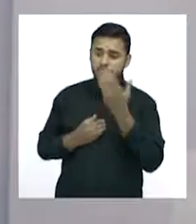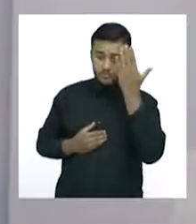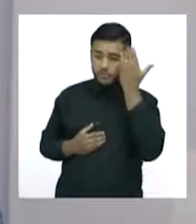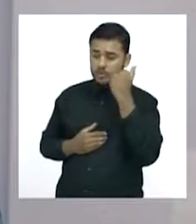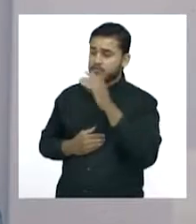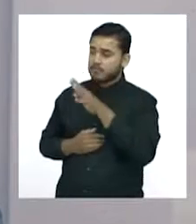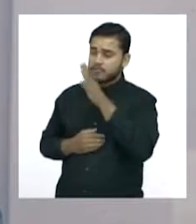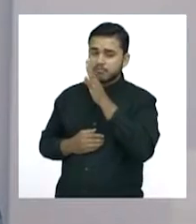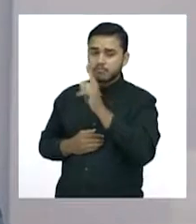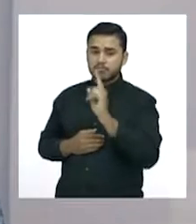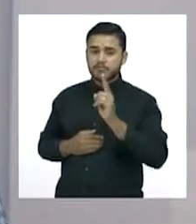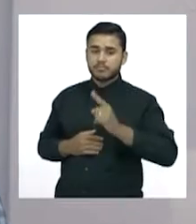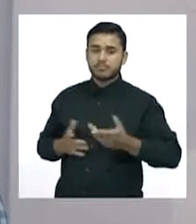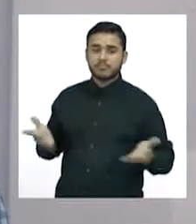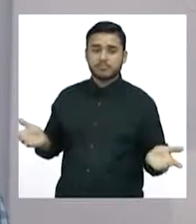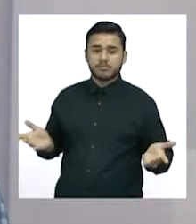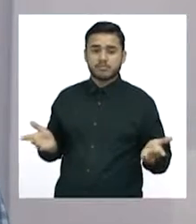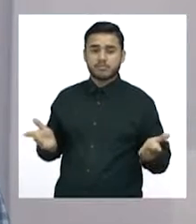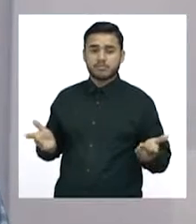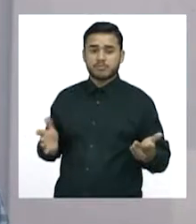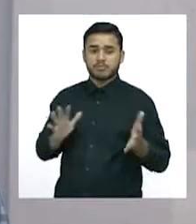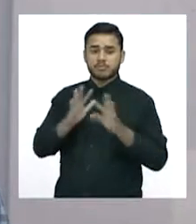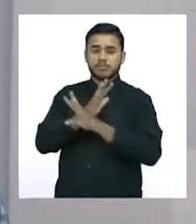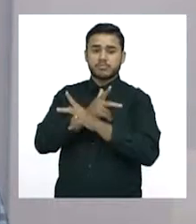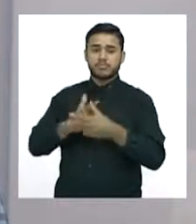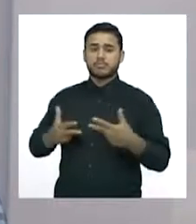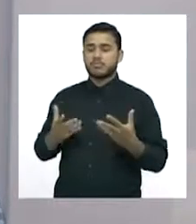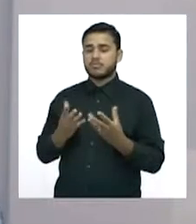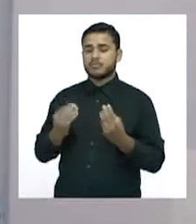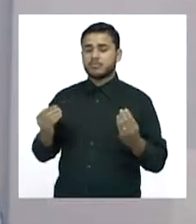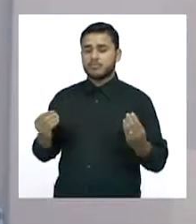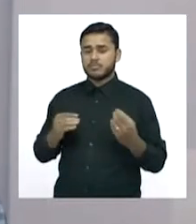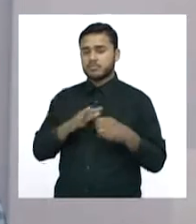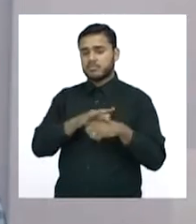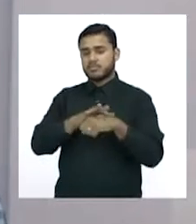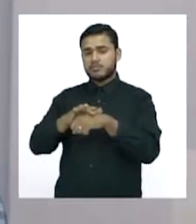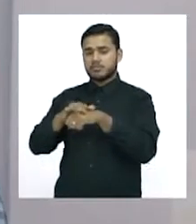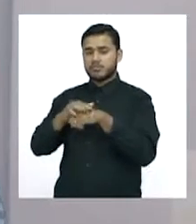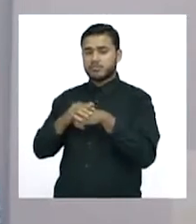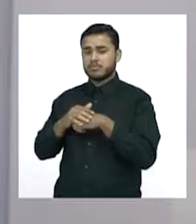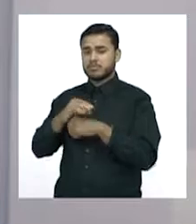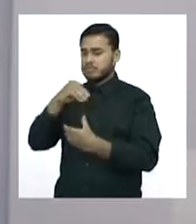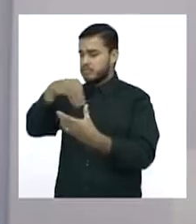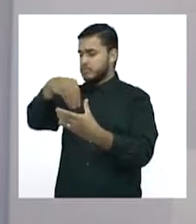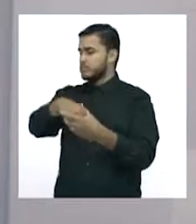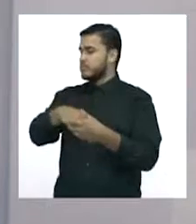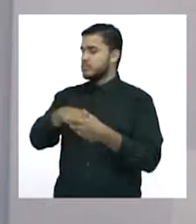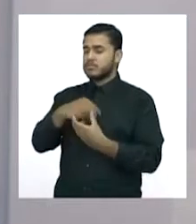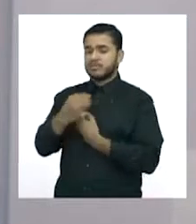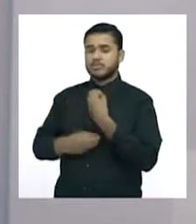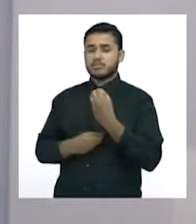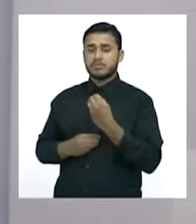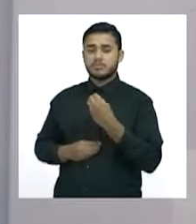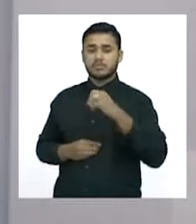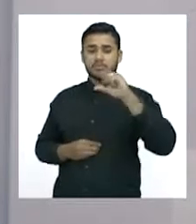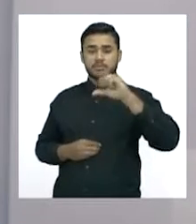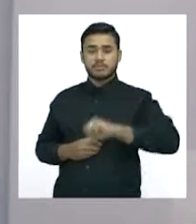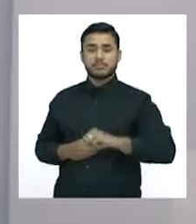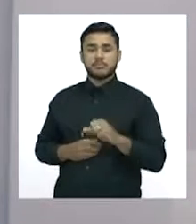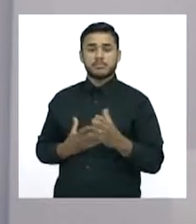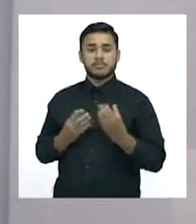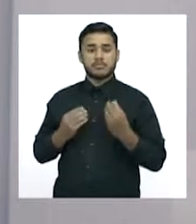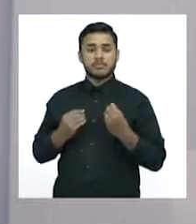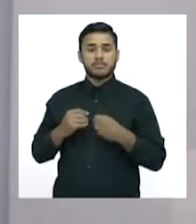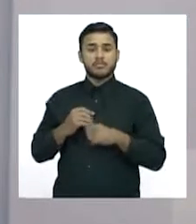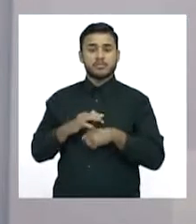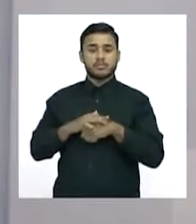que eles carregam. Esses animais podem carregar diversos micro-organismos que são potenciais transmissores de doença